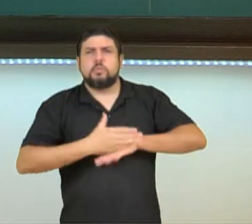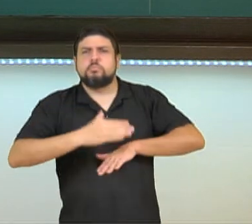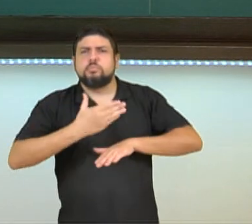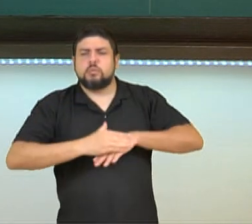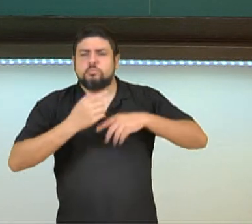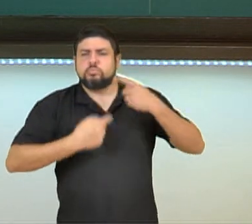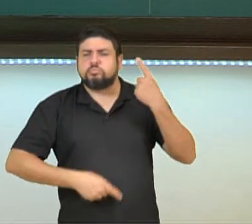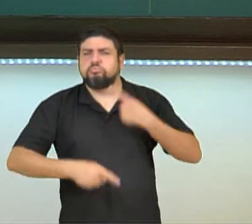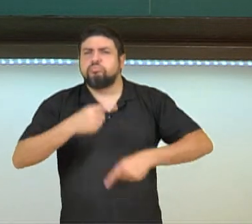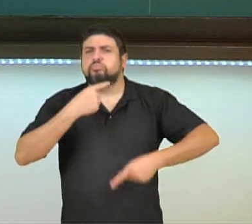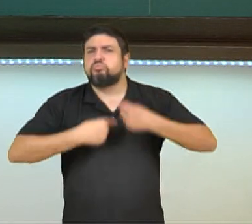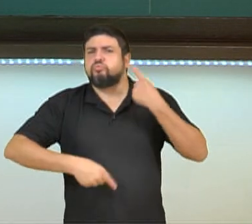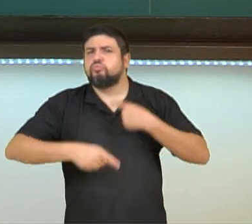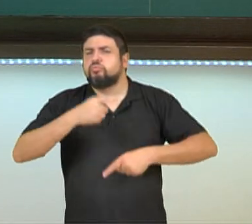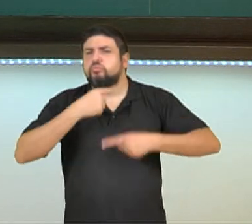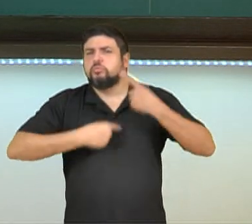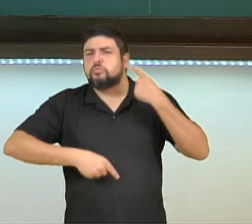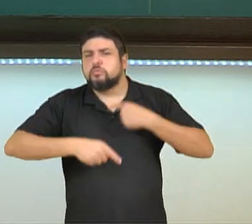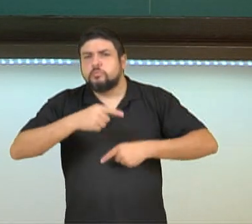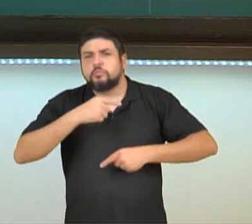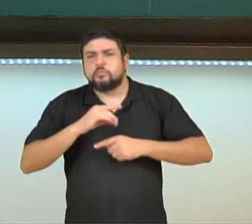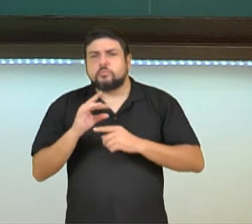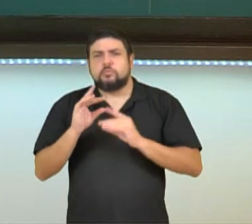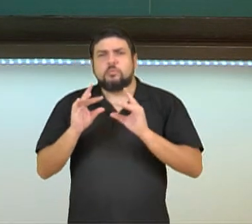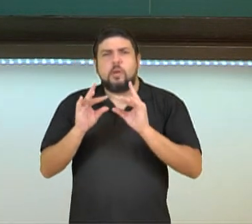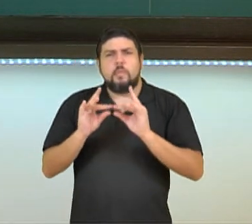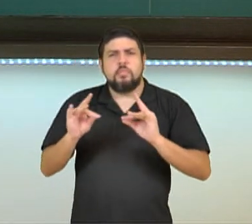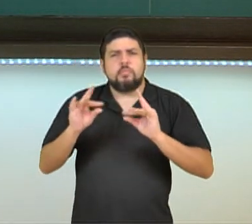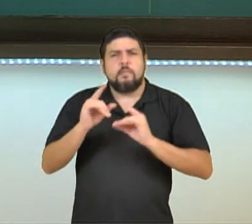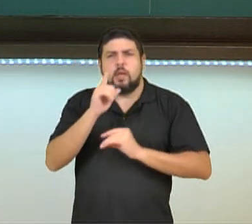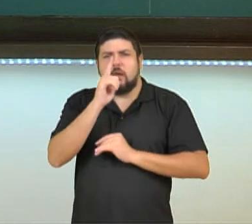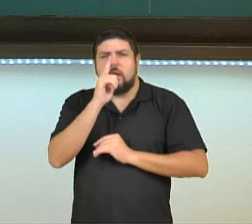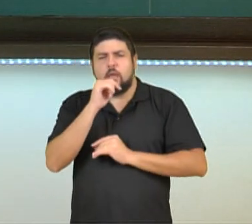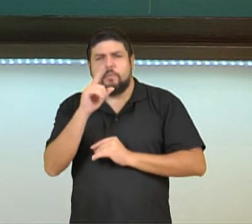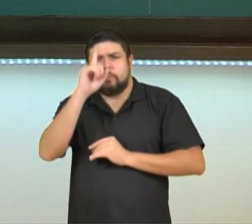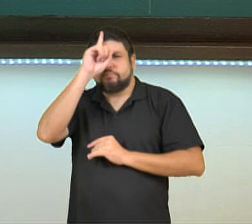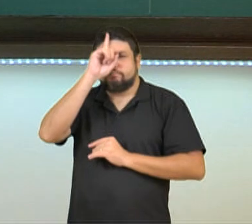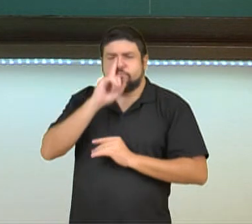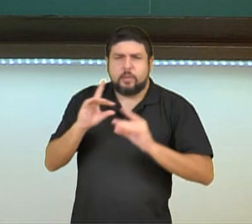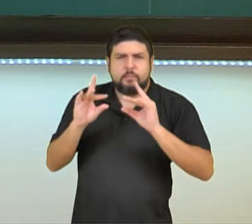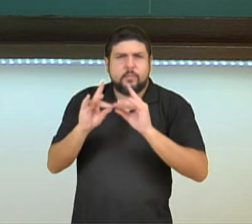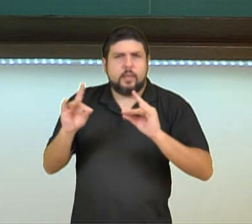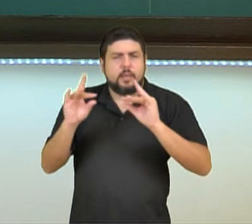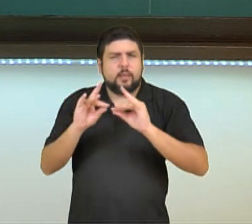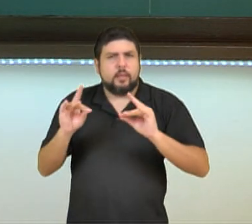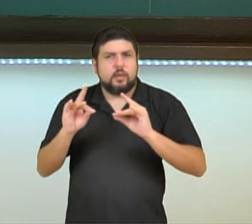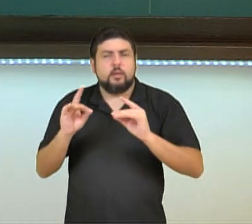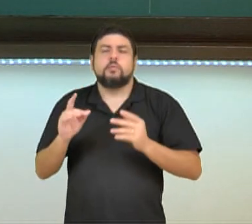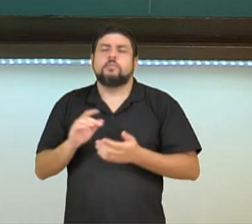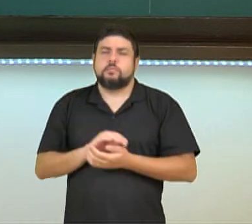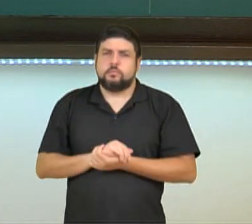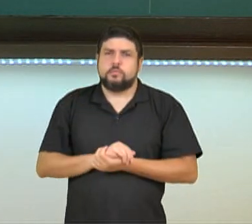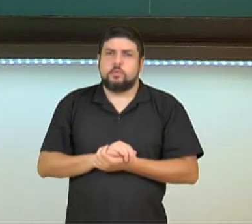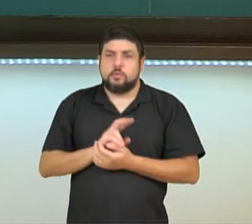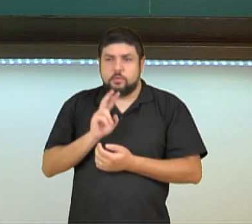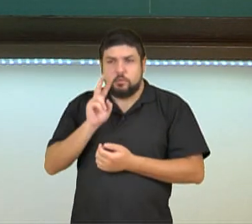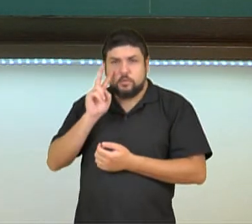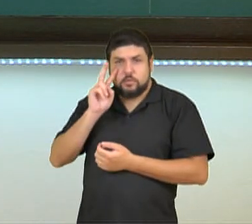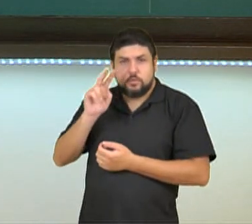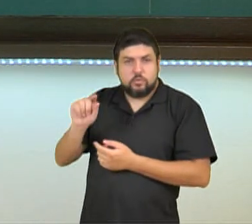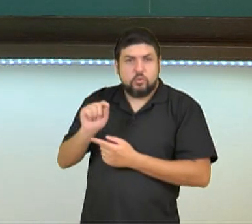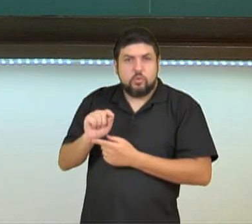contribuir para o bom fluxo dessa linfa, né? Afinal, a gente viu que quando os vasos linfáticos